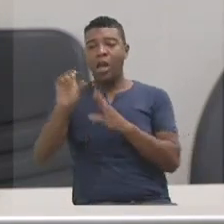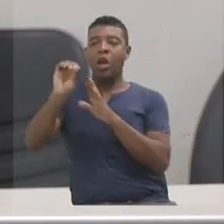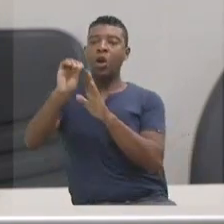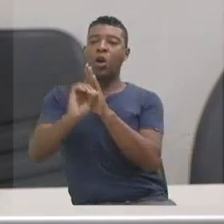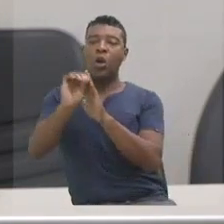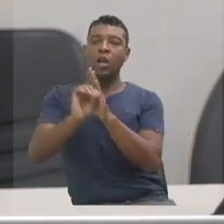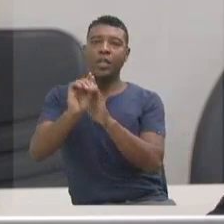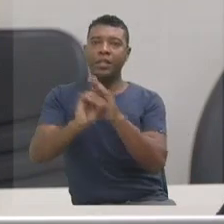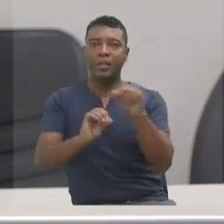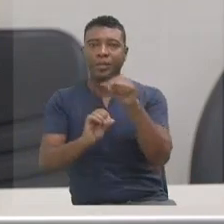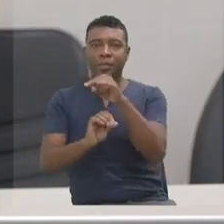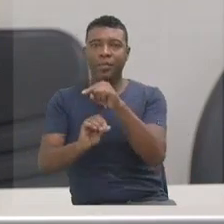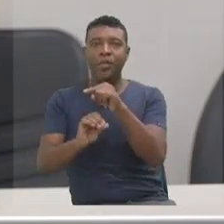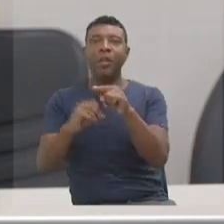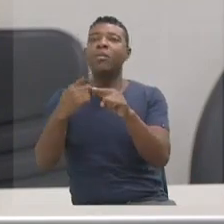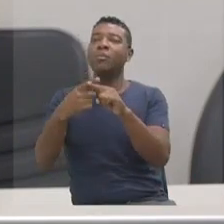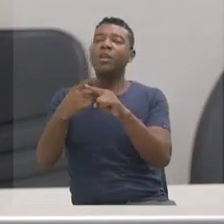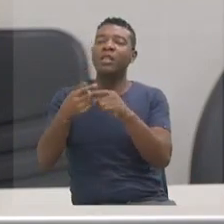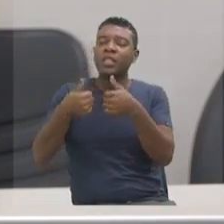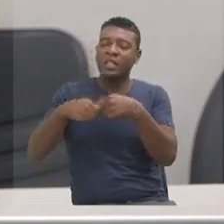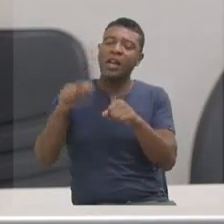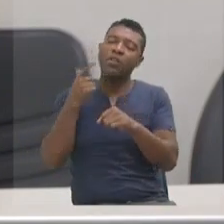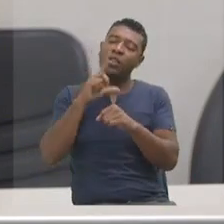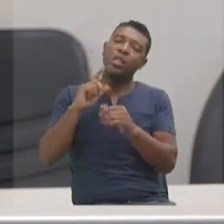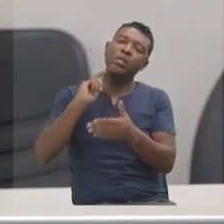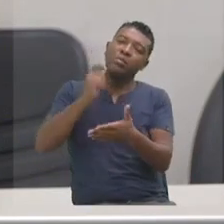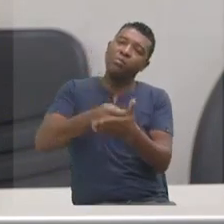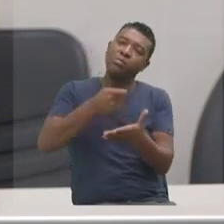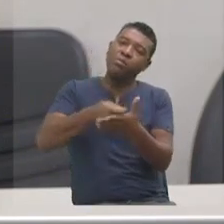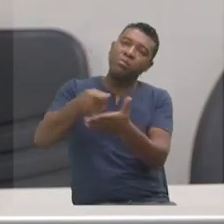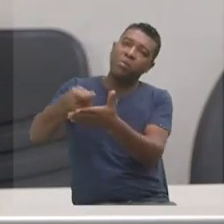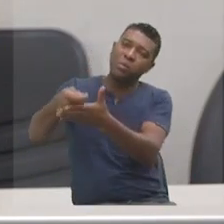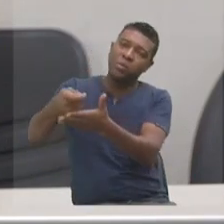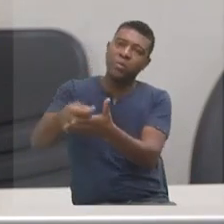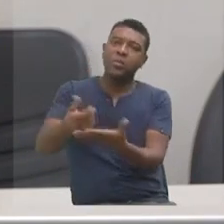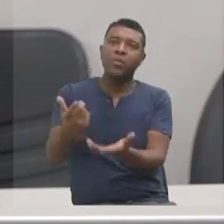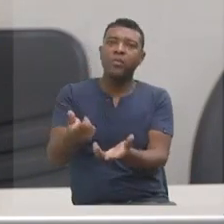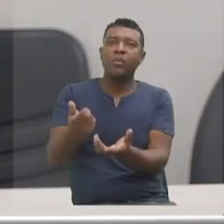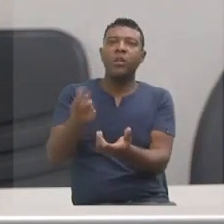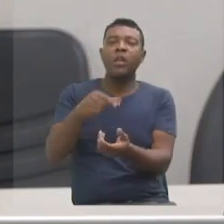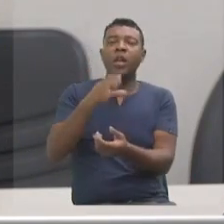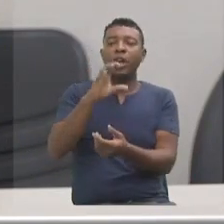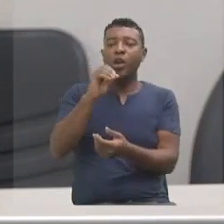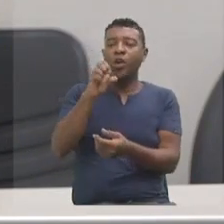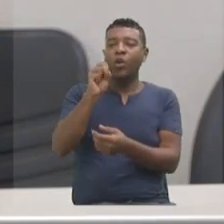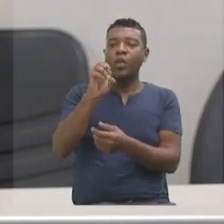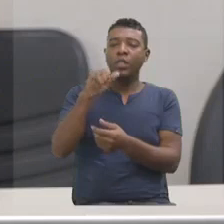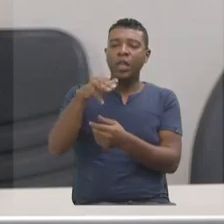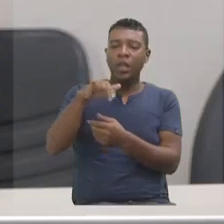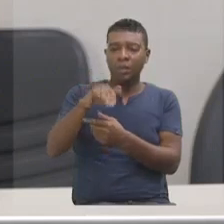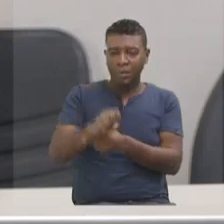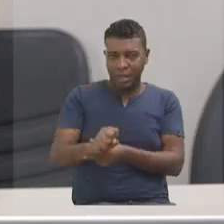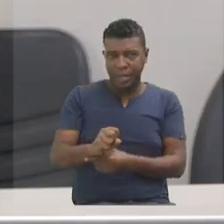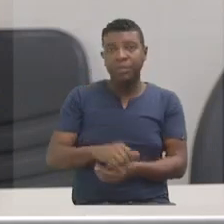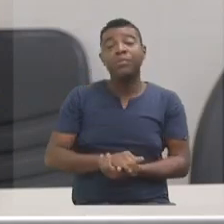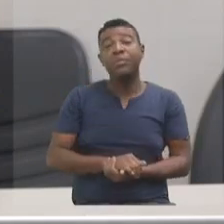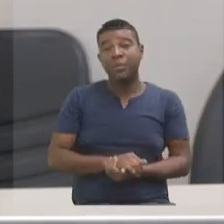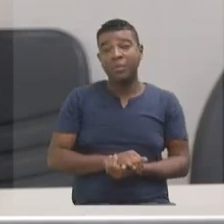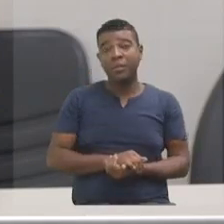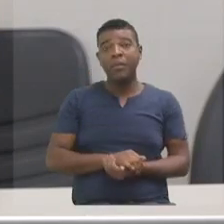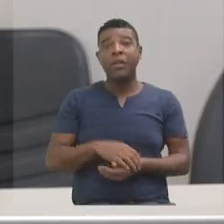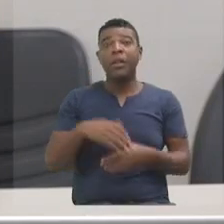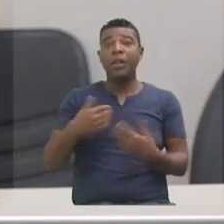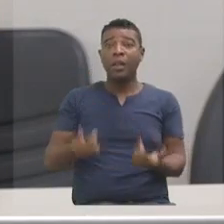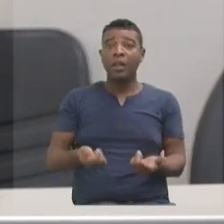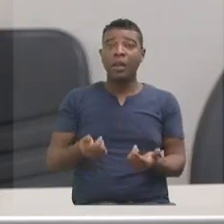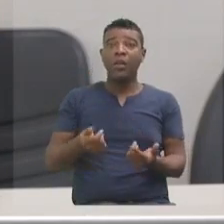negociada com o municípios e cosmes então o acordo do fundo Estadual de Saúde que eu